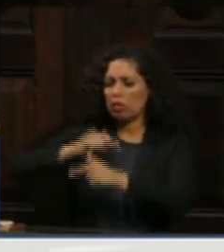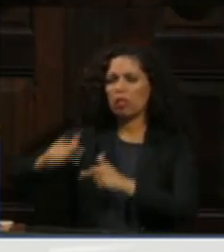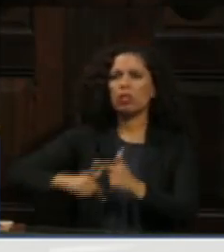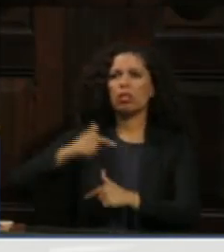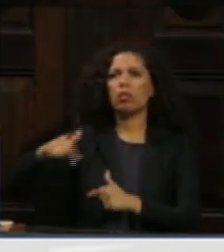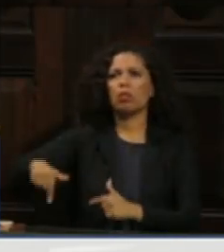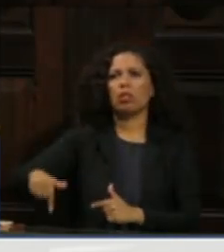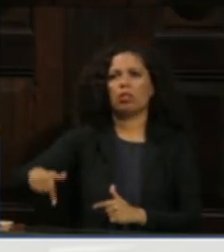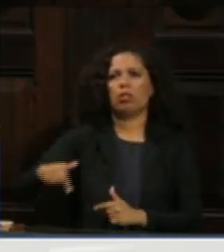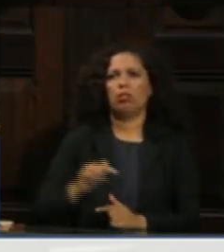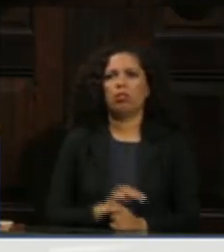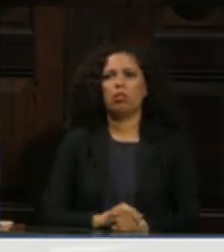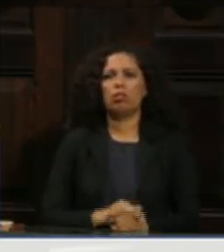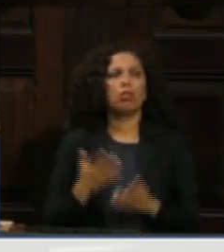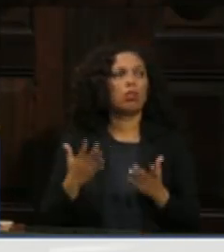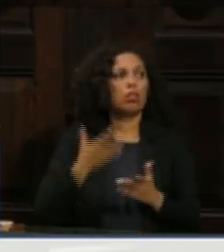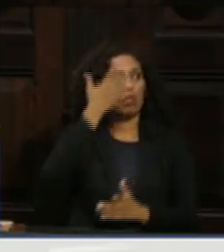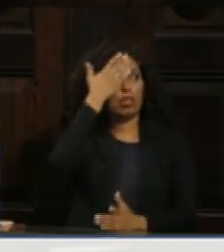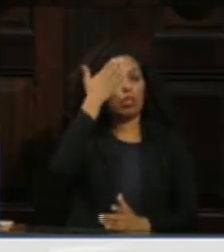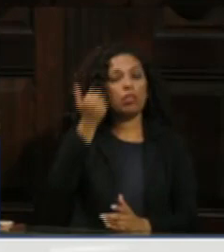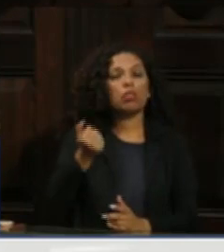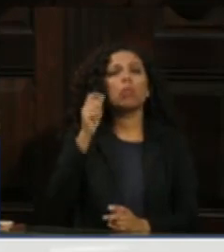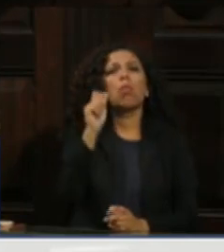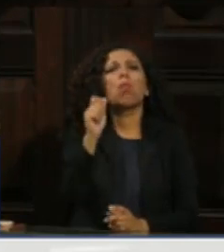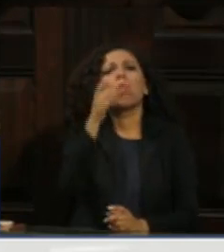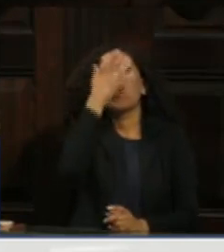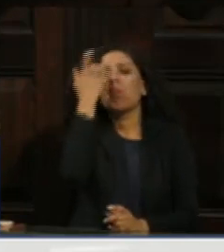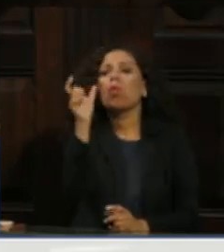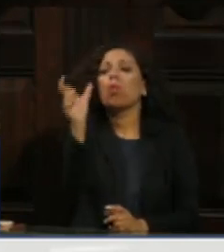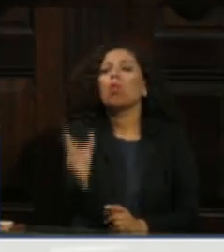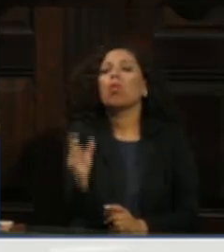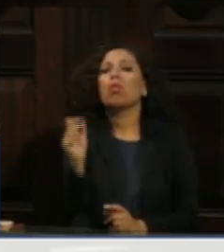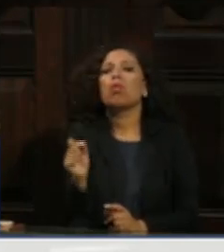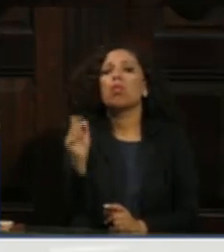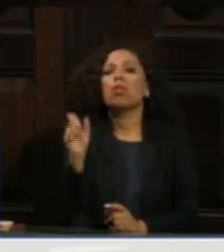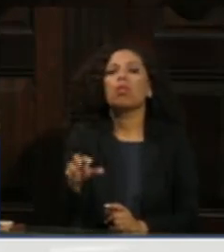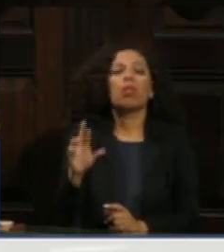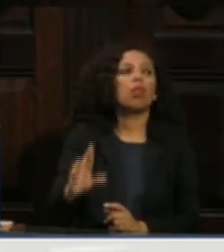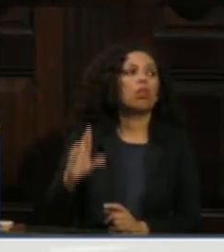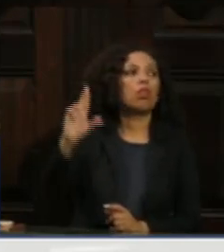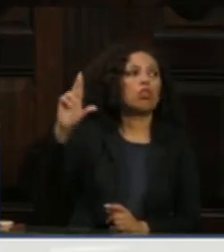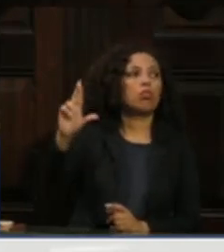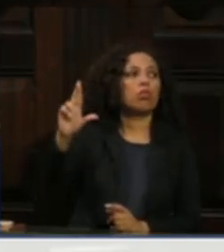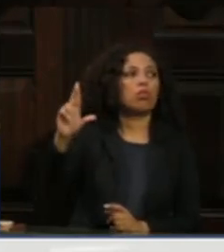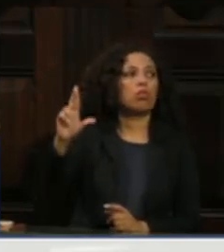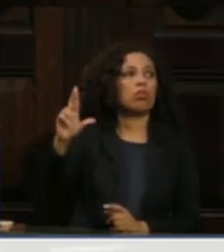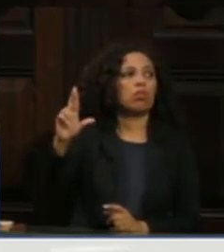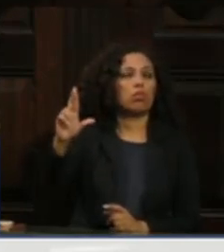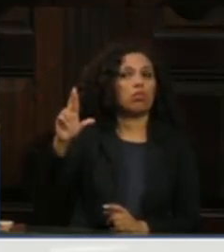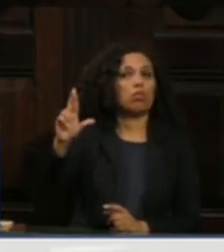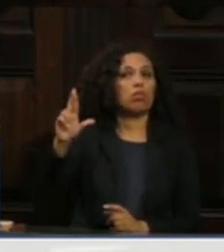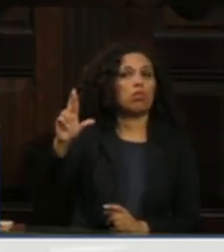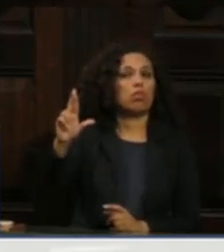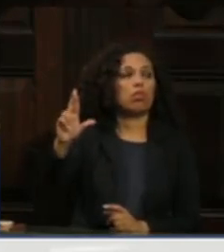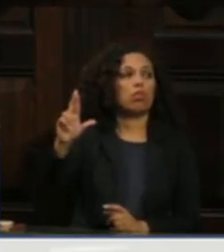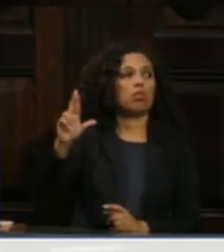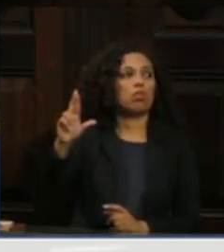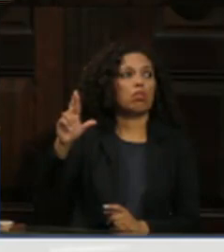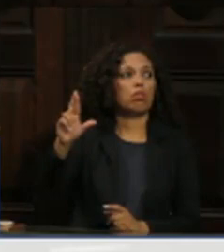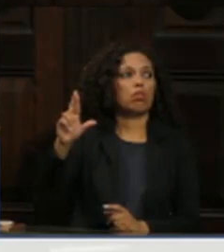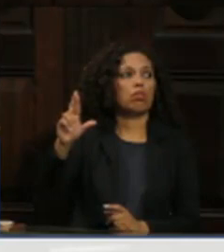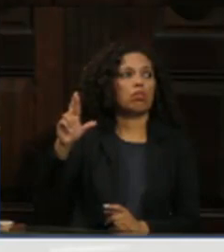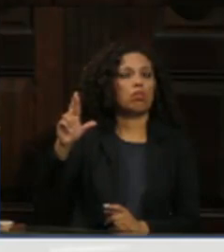mandato. E sabemos do julgamento da sociedade, independente da prova. A vulnerabilidade